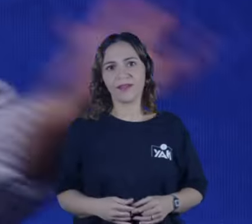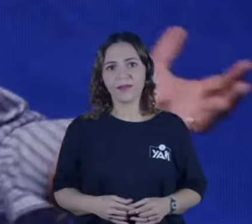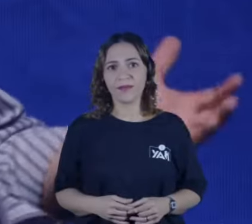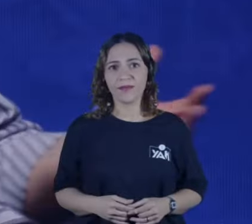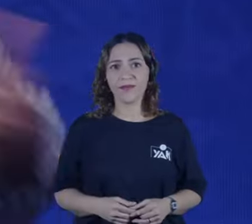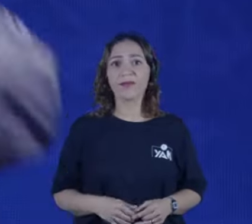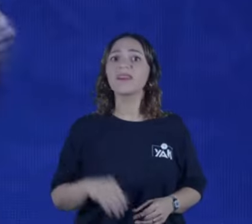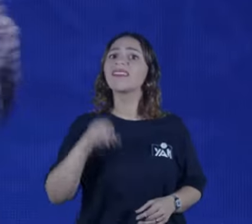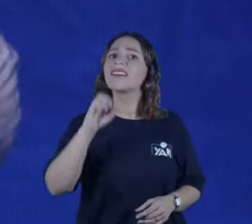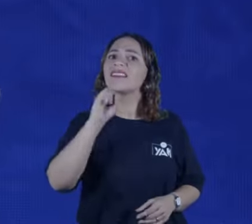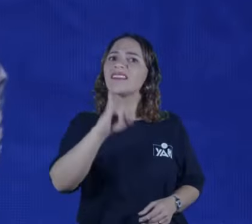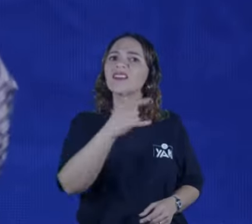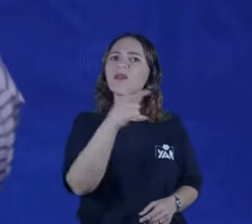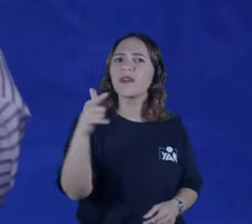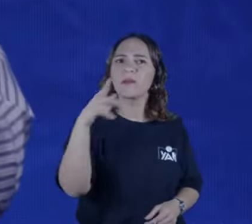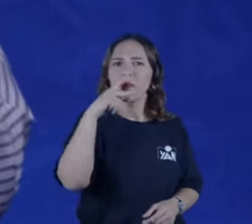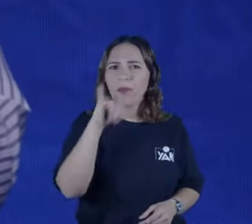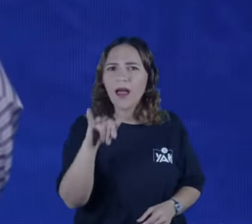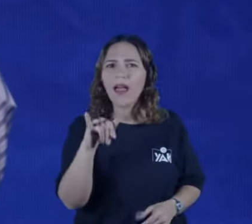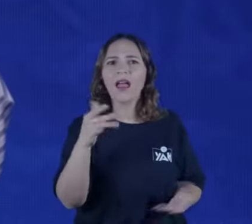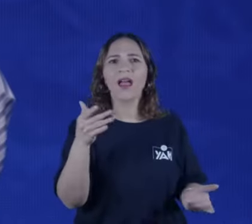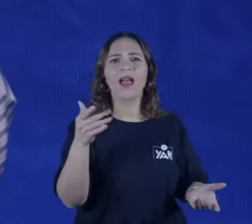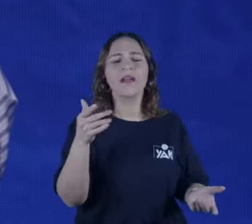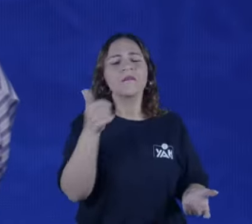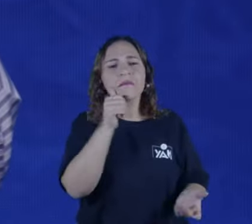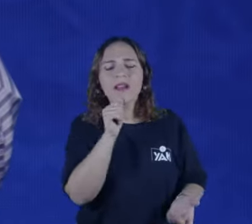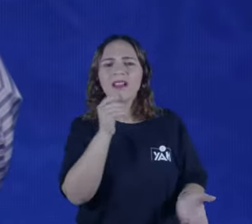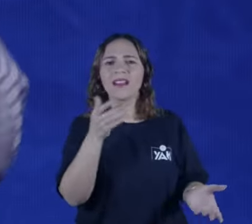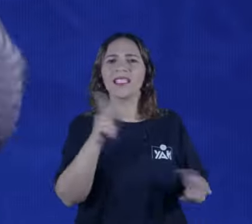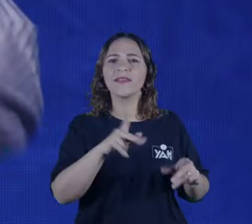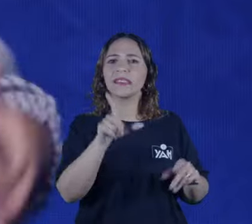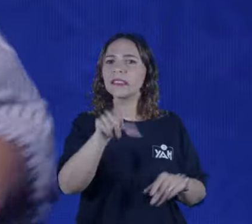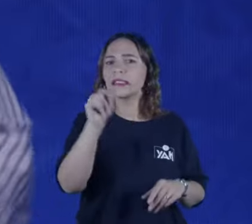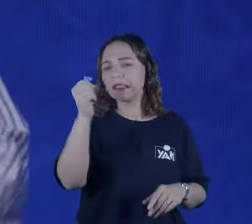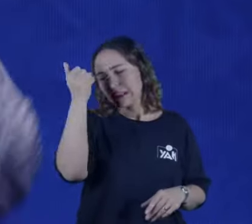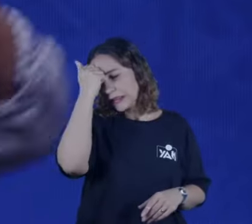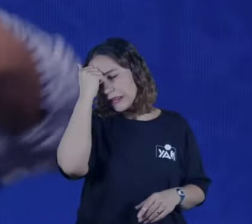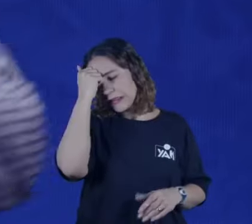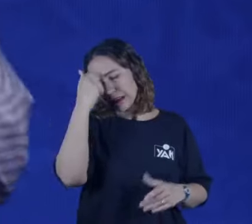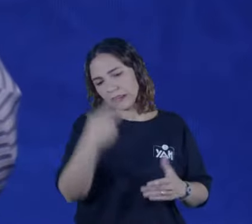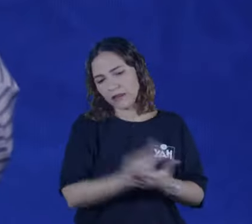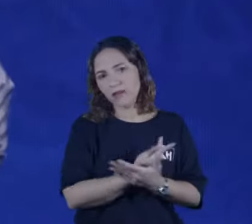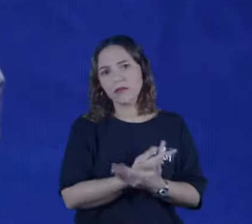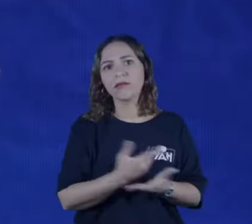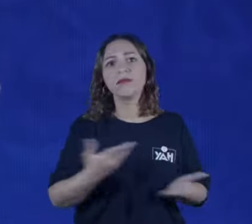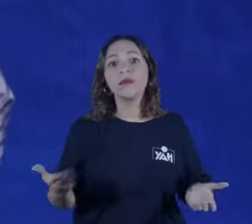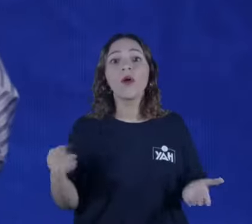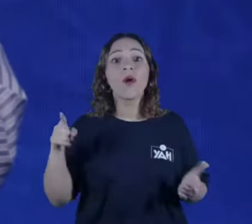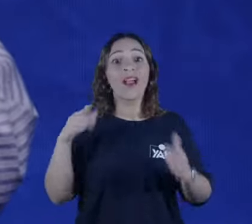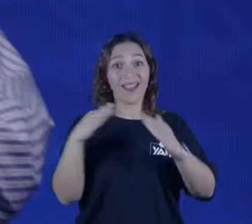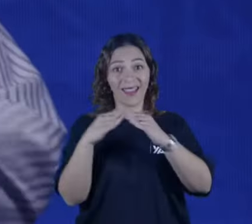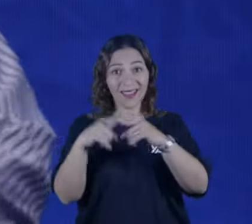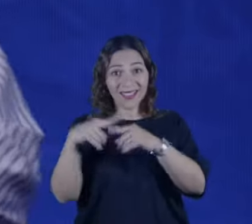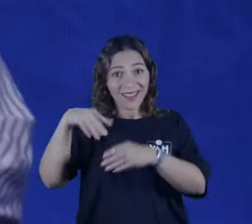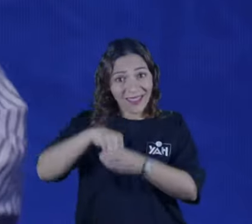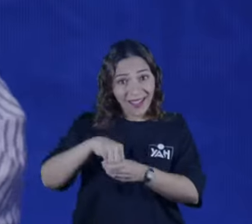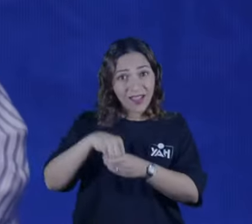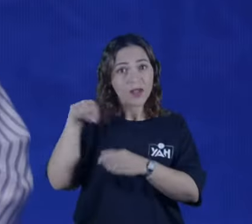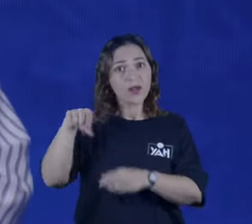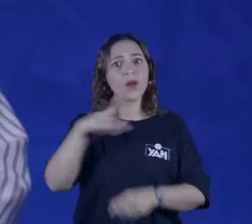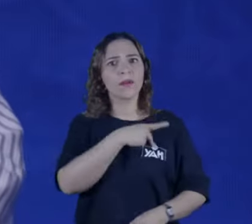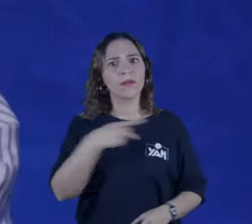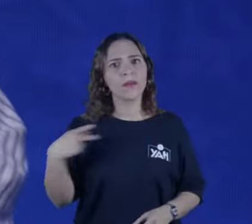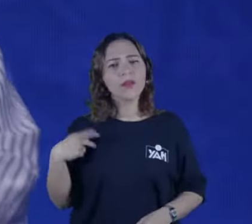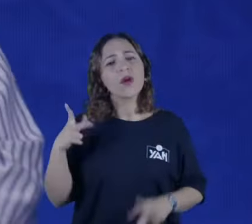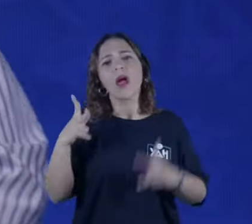Aqueles que não têm pais muitas vezes fazem escolhas erradas. A igreja sim, os pastores são pais espirituais,